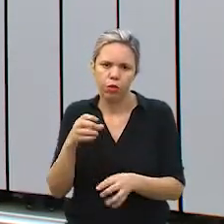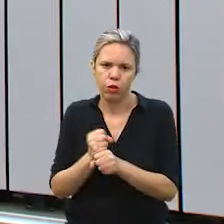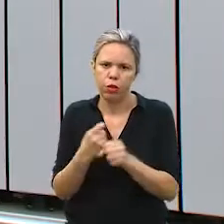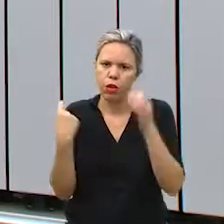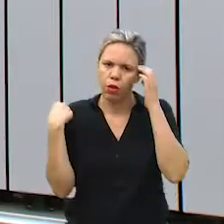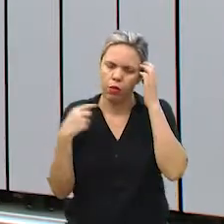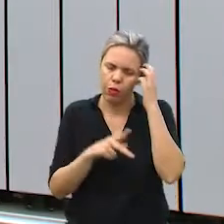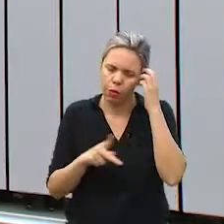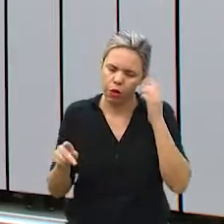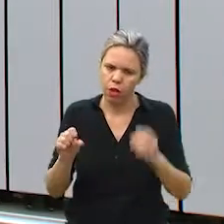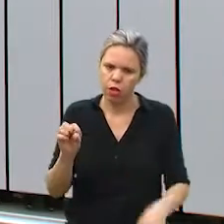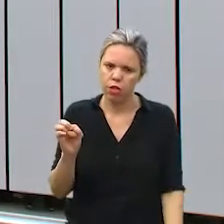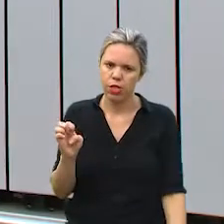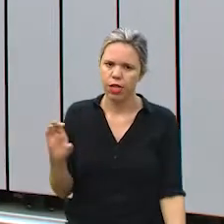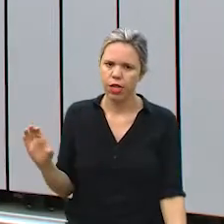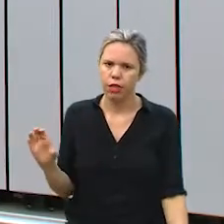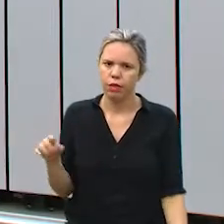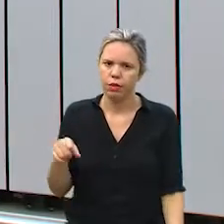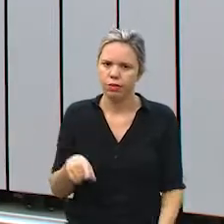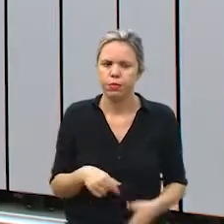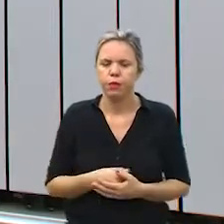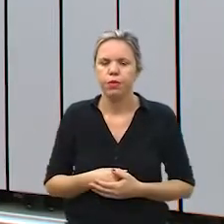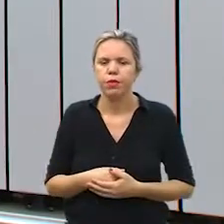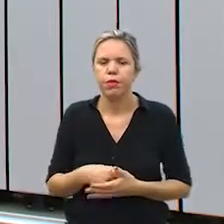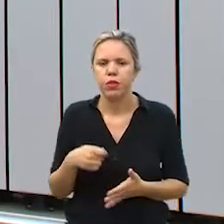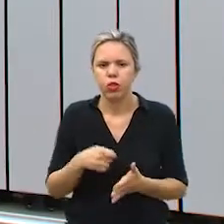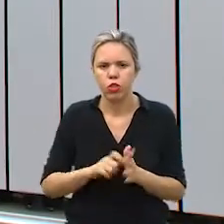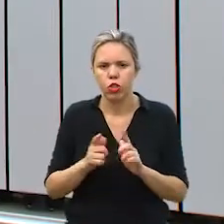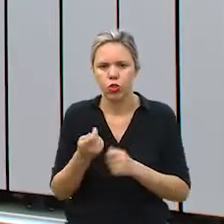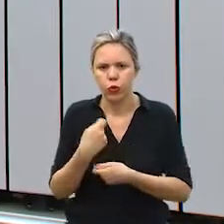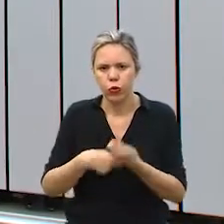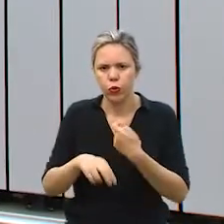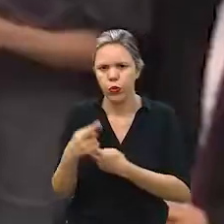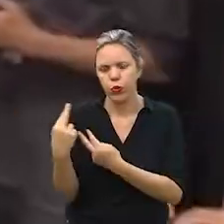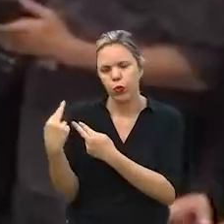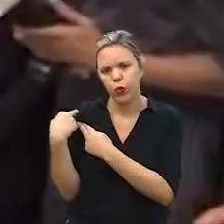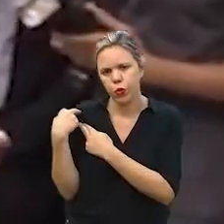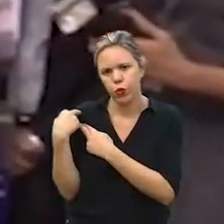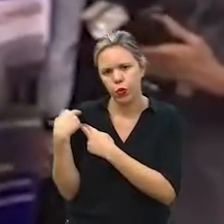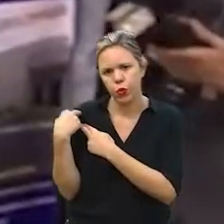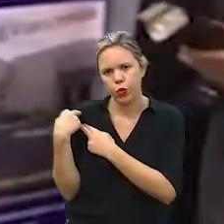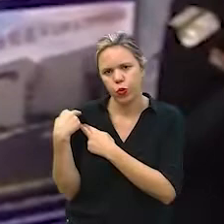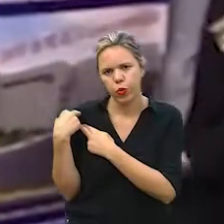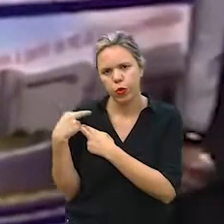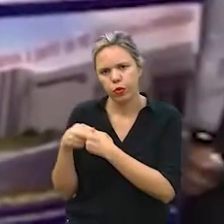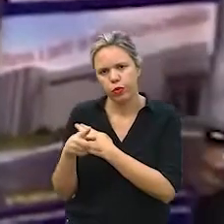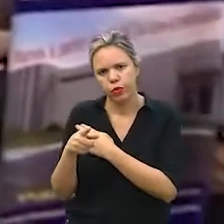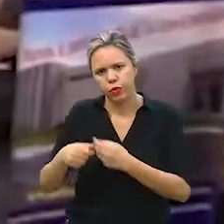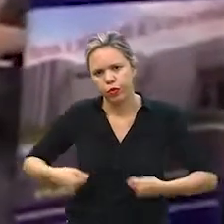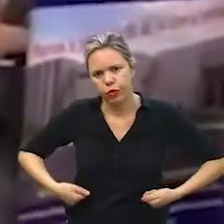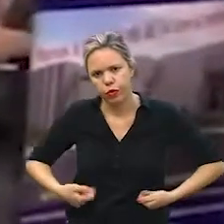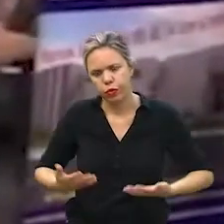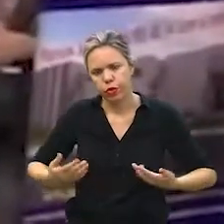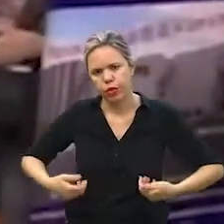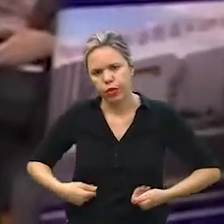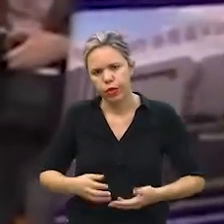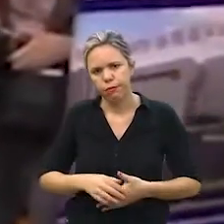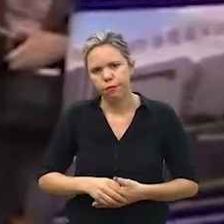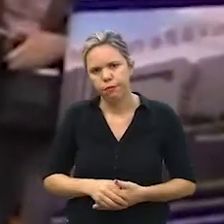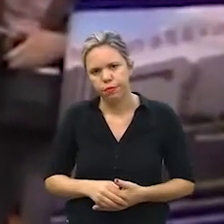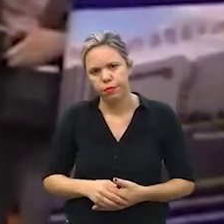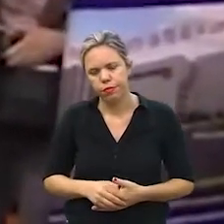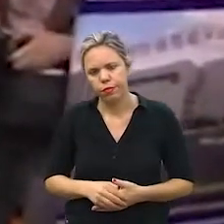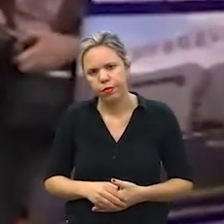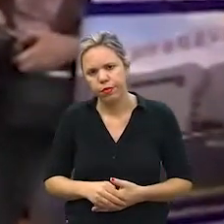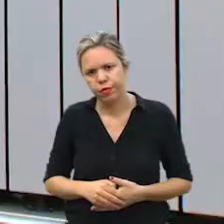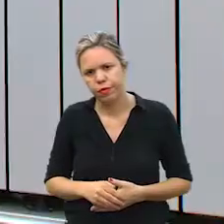fui presidente da CETEC e você passa a ser gestor. Você responde pelo aquilo que você gasta, pelo aquilo que você acaba